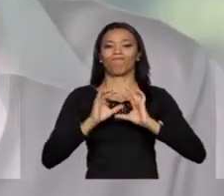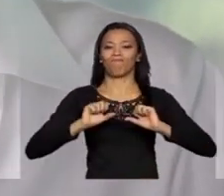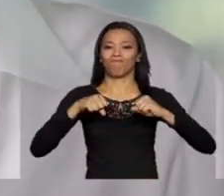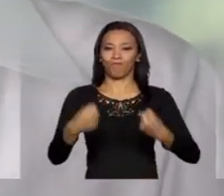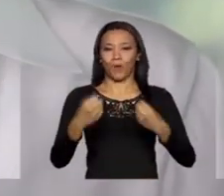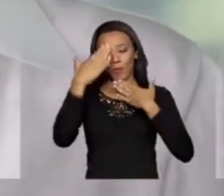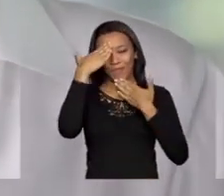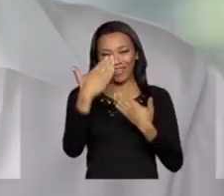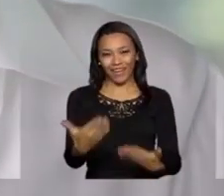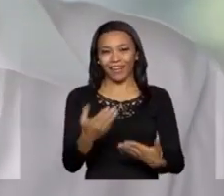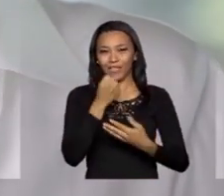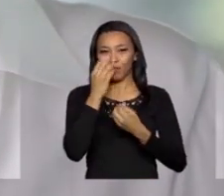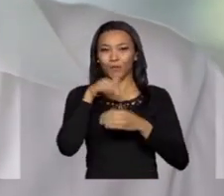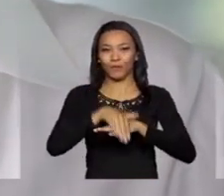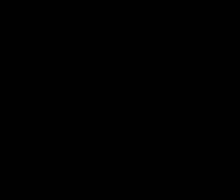obrigada e boa noite